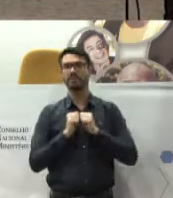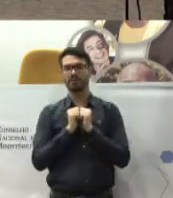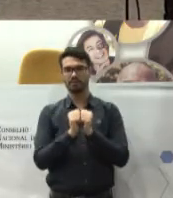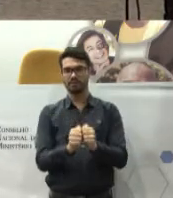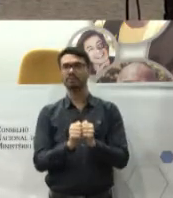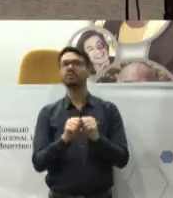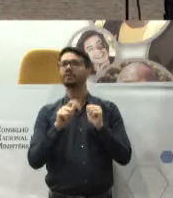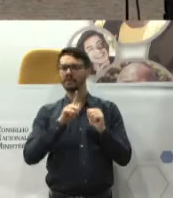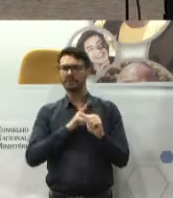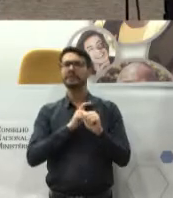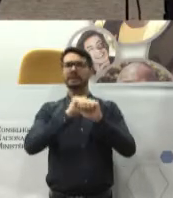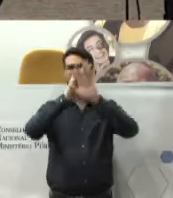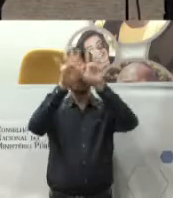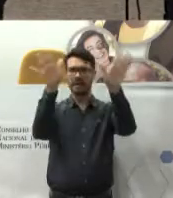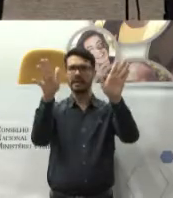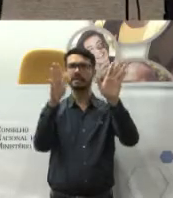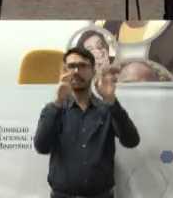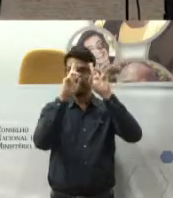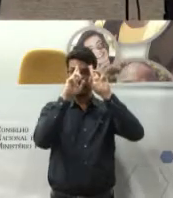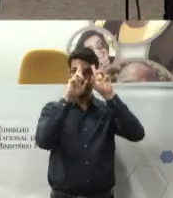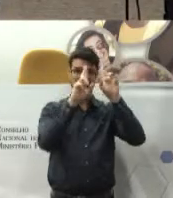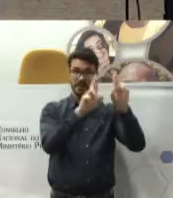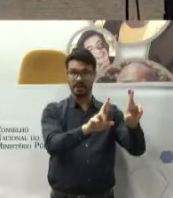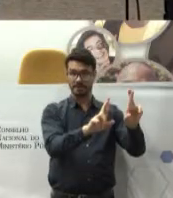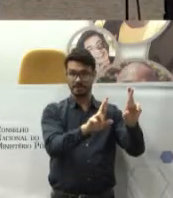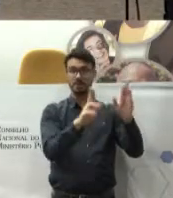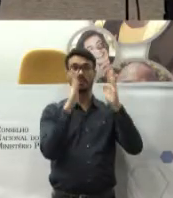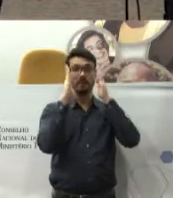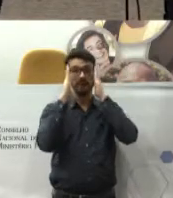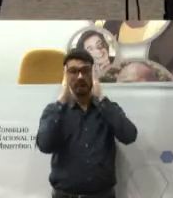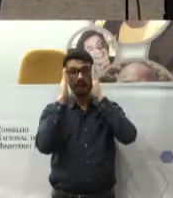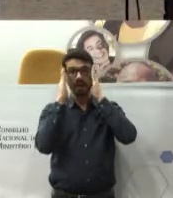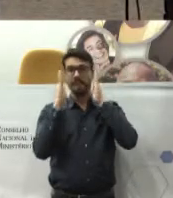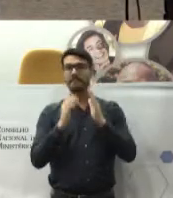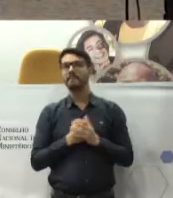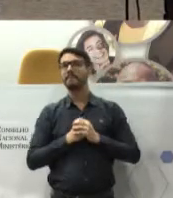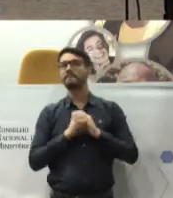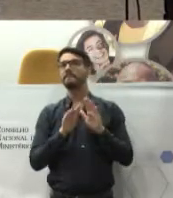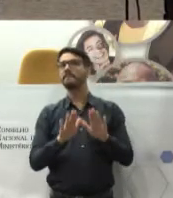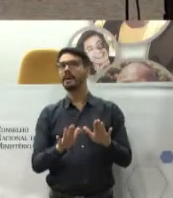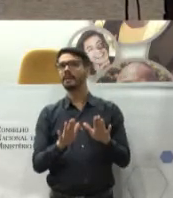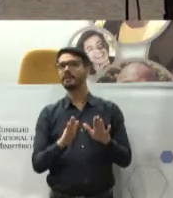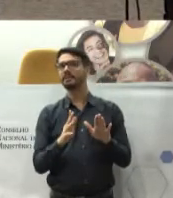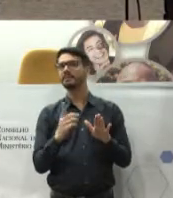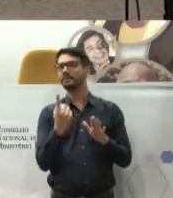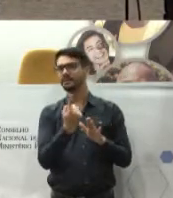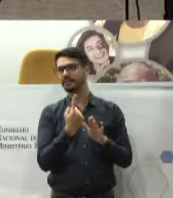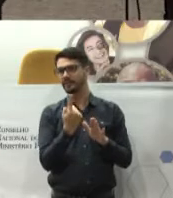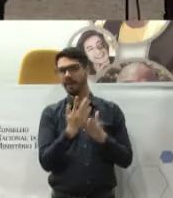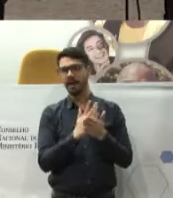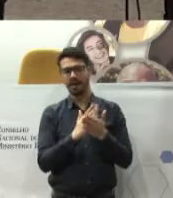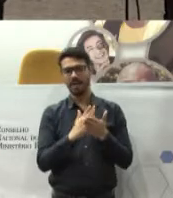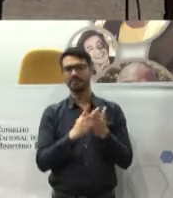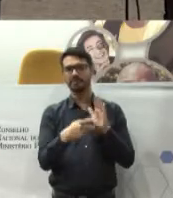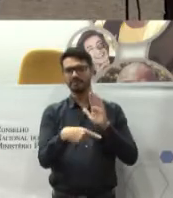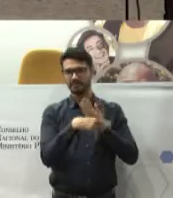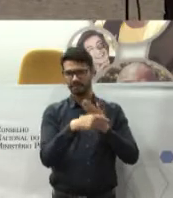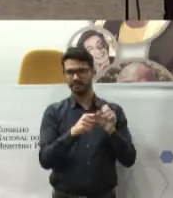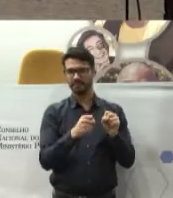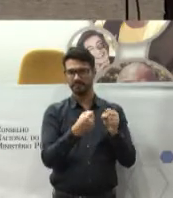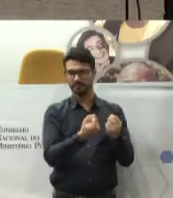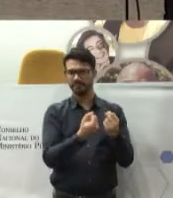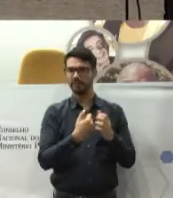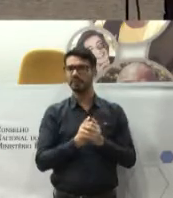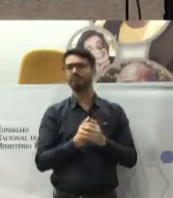clareza, respeito esse ponto de vista, não vejo que a atenção, principalmente individual, que às vezes as próprias defensorias, em